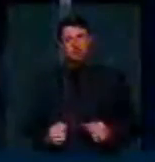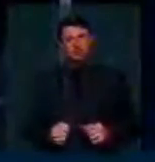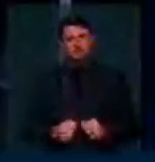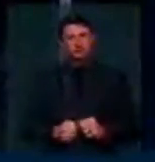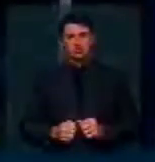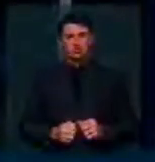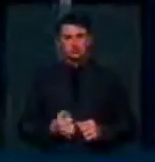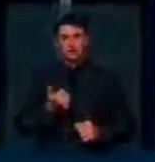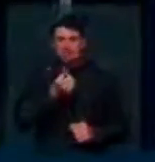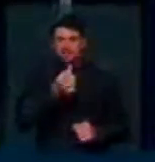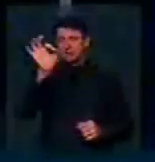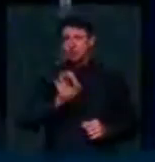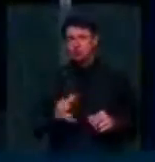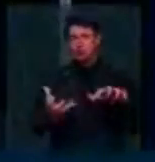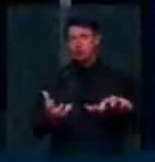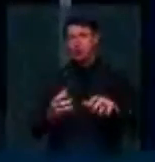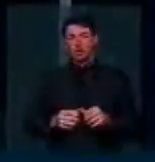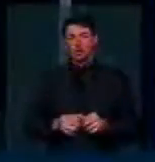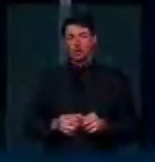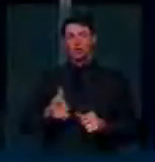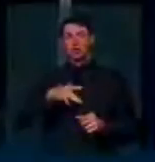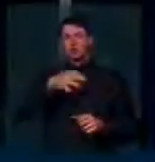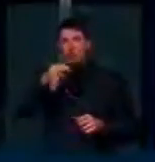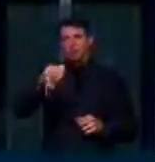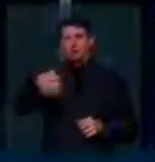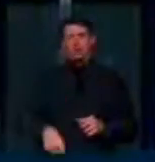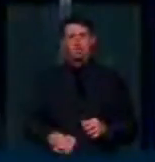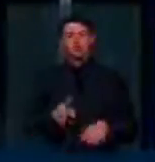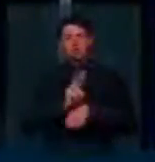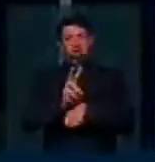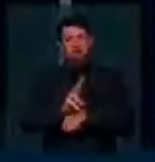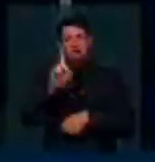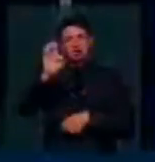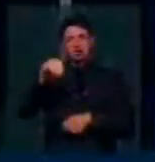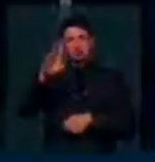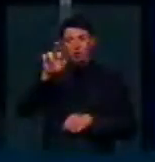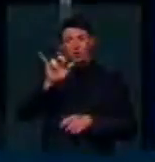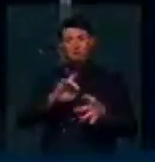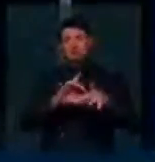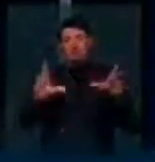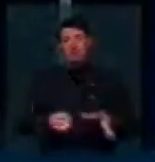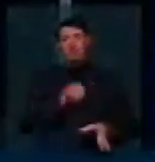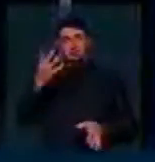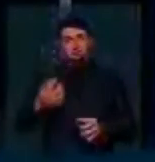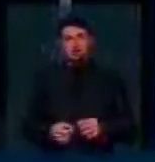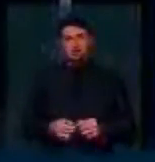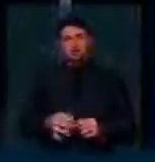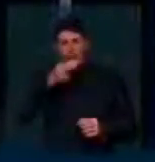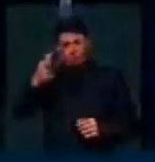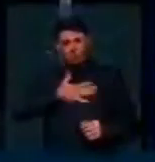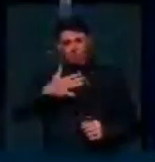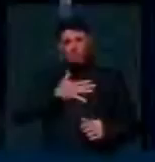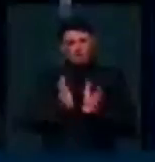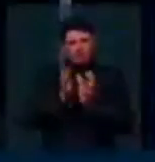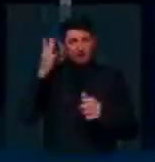parlamento, tem opinião. E defende a democracia e a liberdade de expressão. E a posição que o meu partido vai fazer, que eu já expressei,